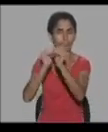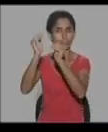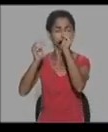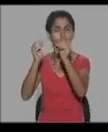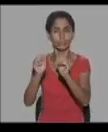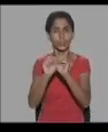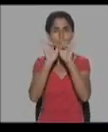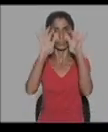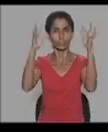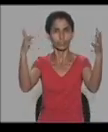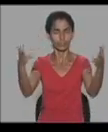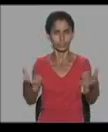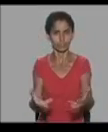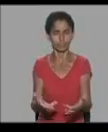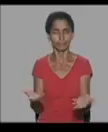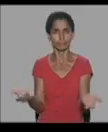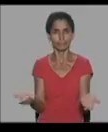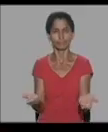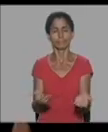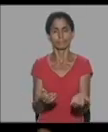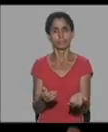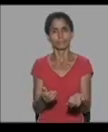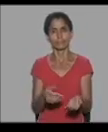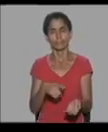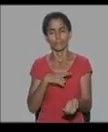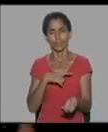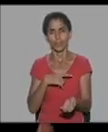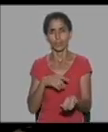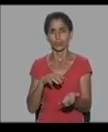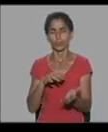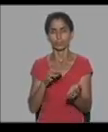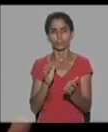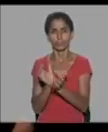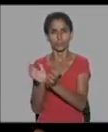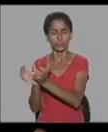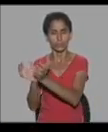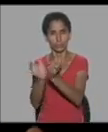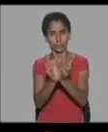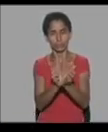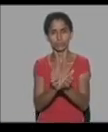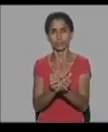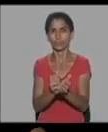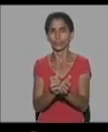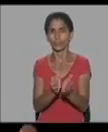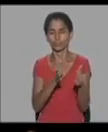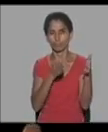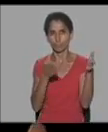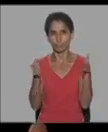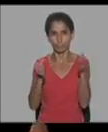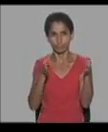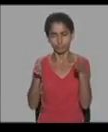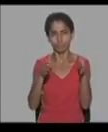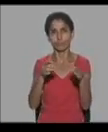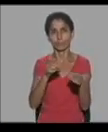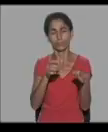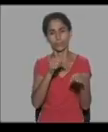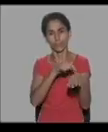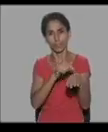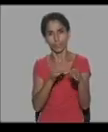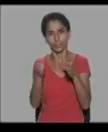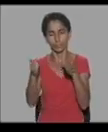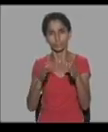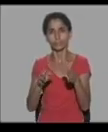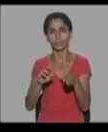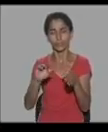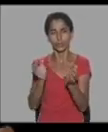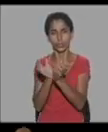grande, né? Ela estava, o movimento, eu acho que foi um período mais forte do movimento negro,